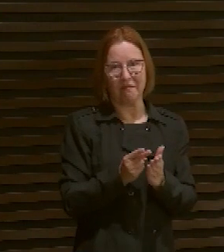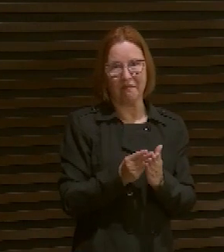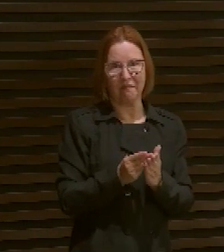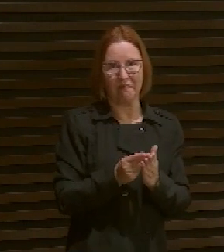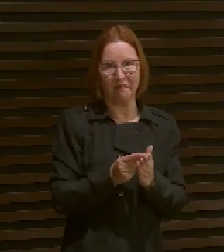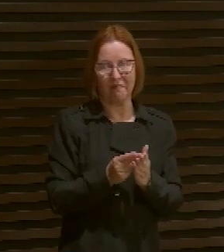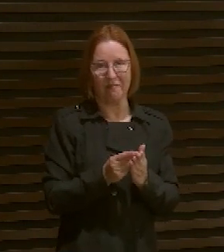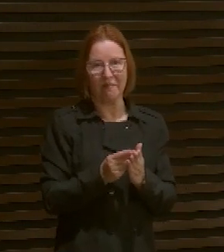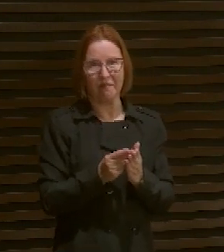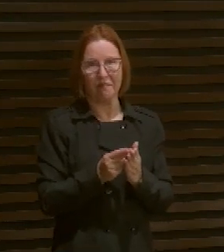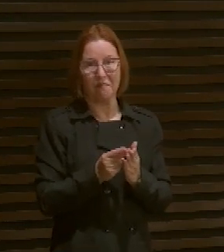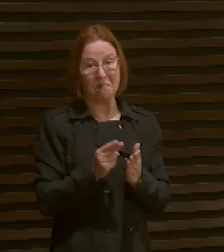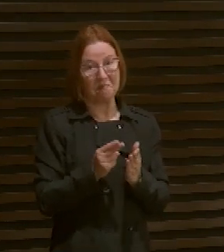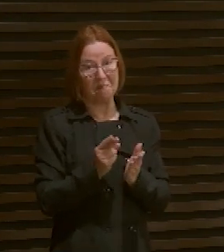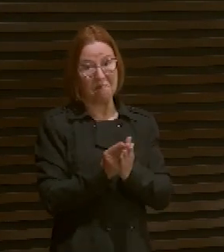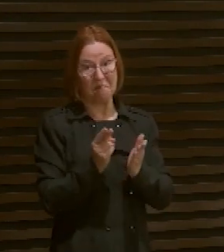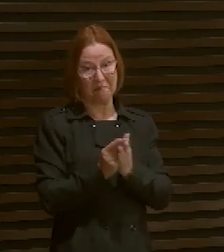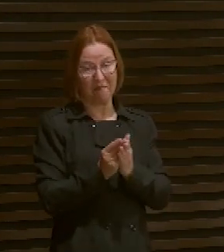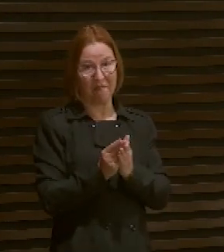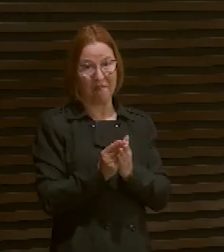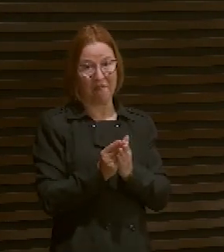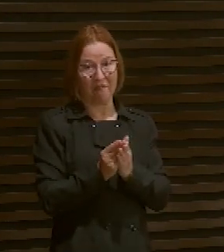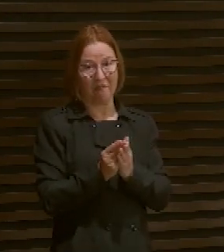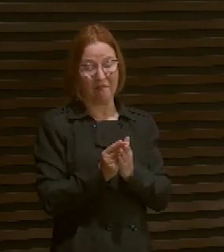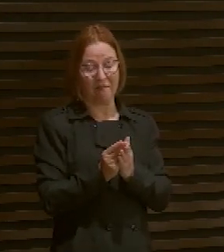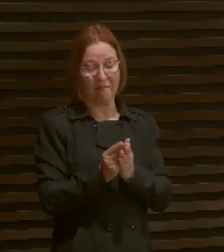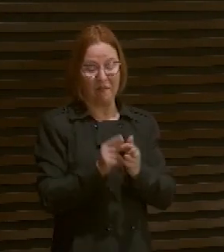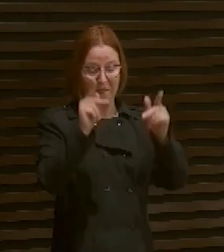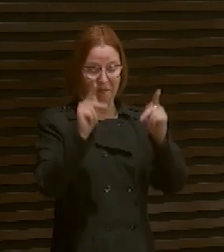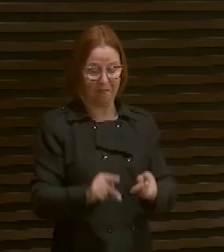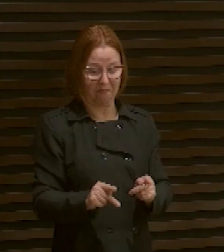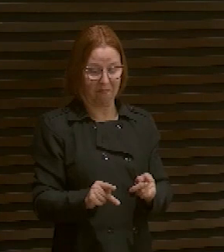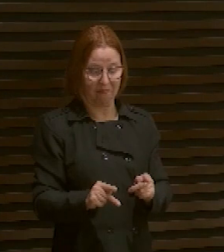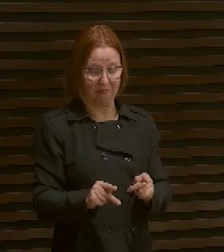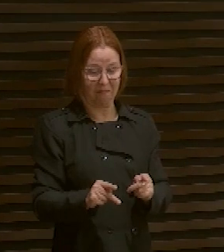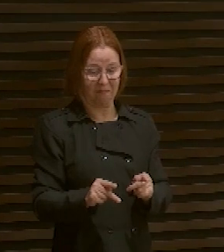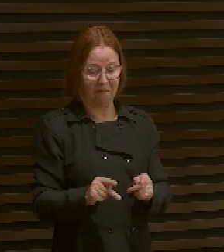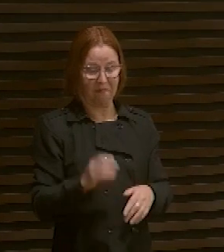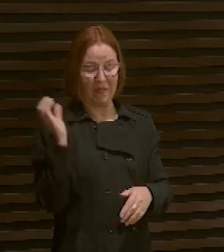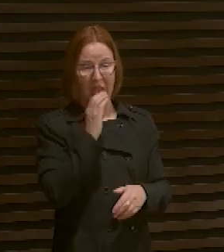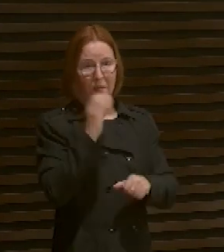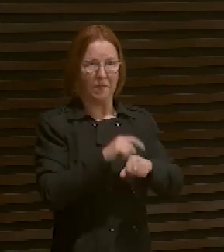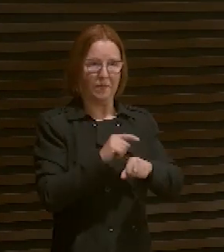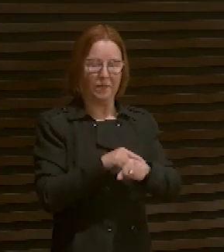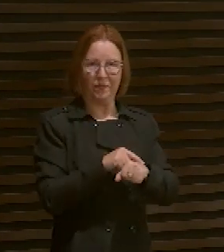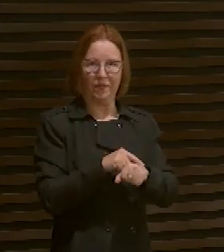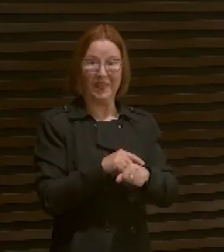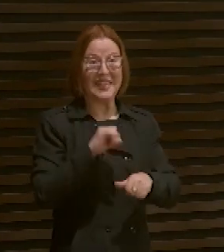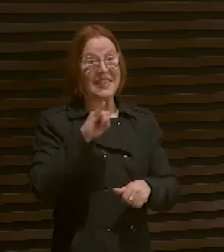nós exultamos, embora no presente, por breve tempo,